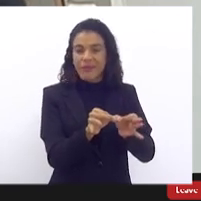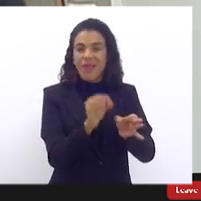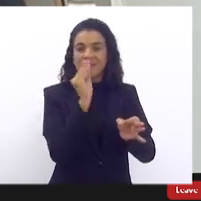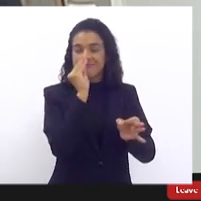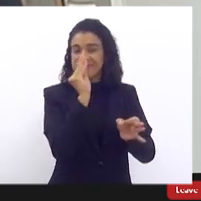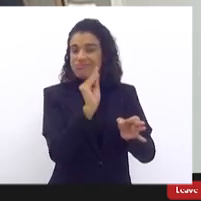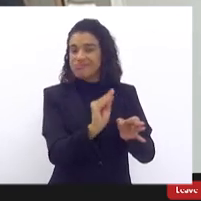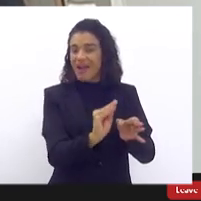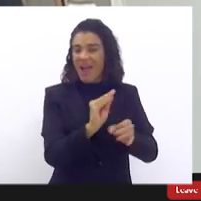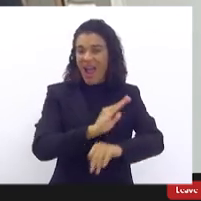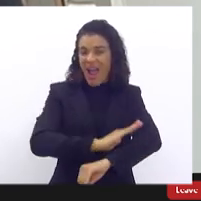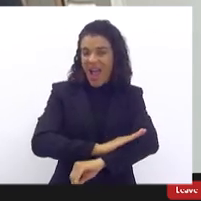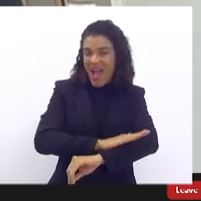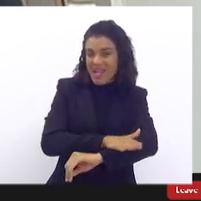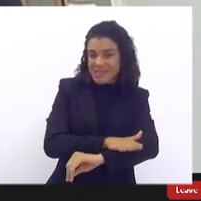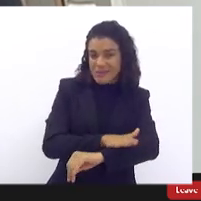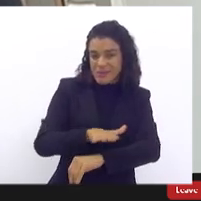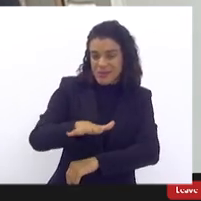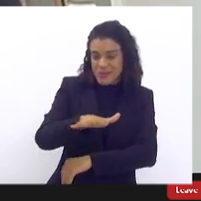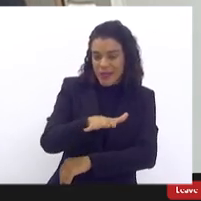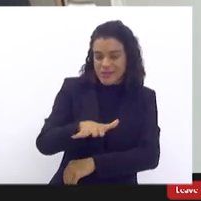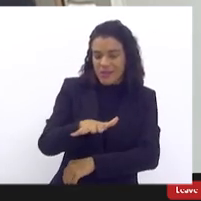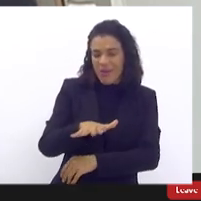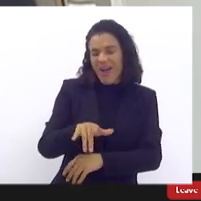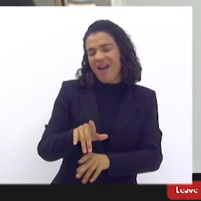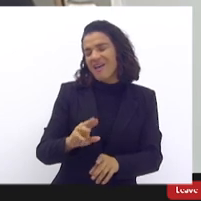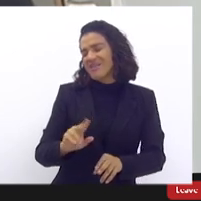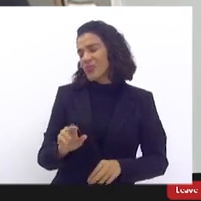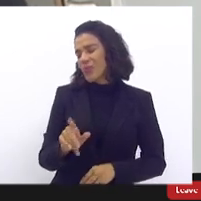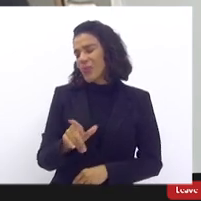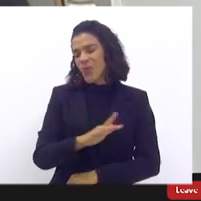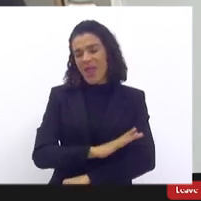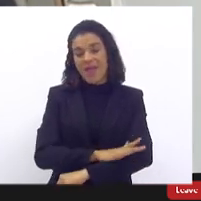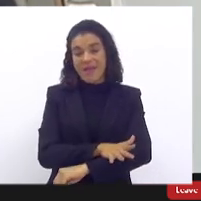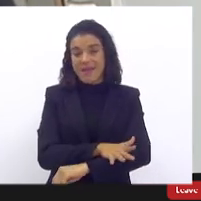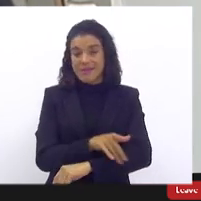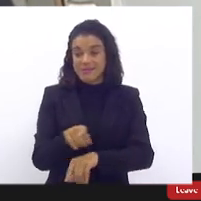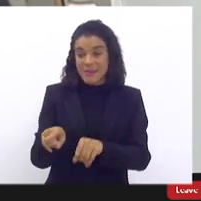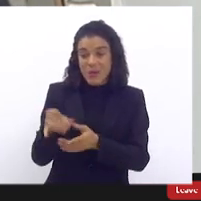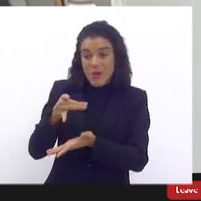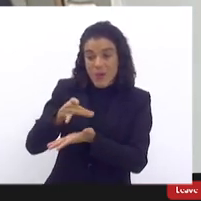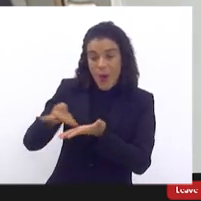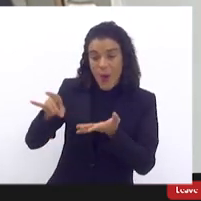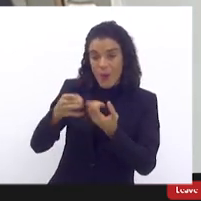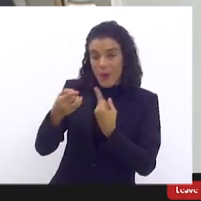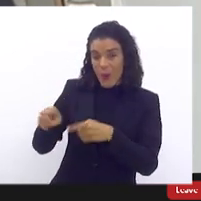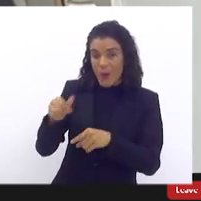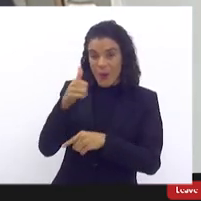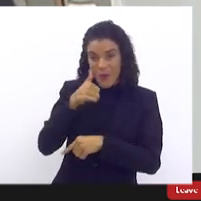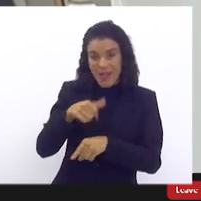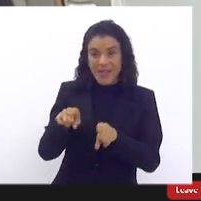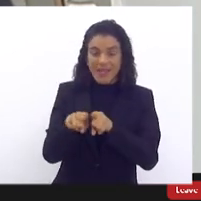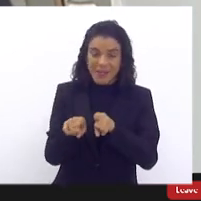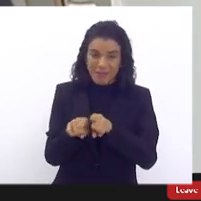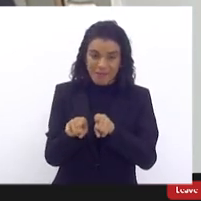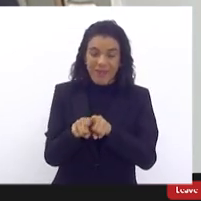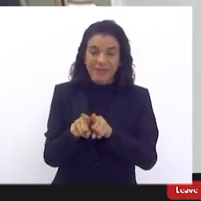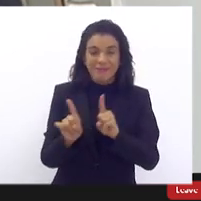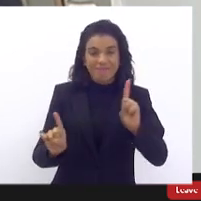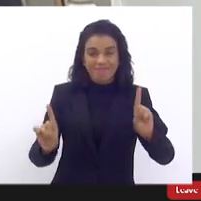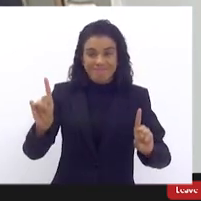desconsiderados, né? Que o racismo de uma determinada situação seja desconsiderado, porque o racismo é previsto, a misoginia, então, o que a nossa pesquisa mostra é